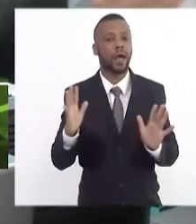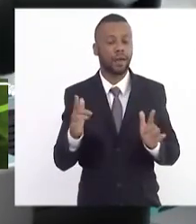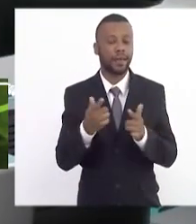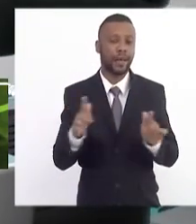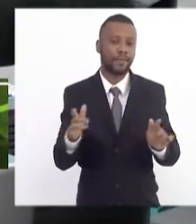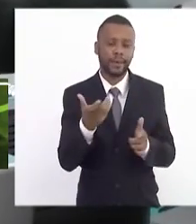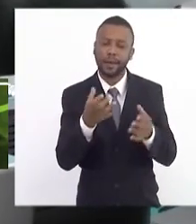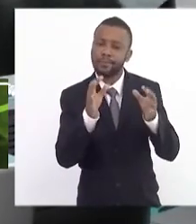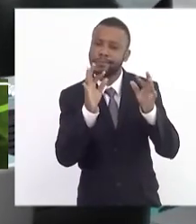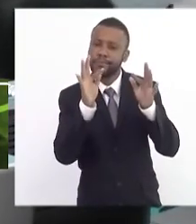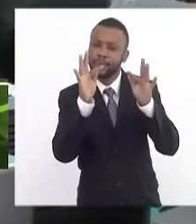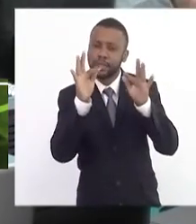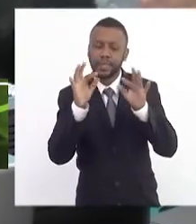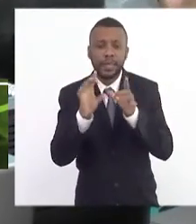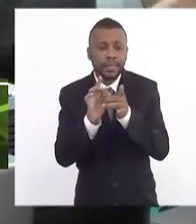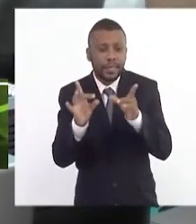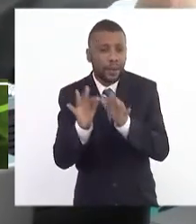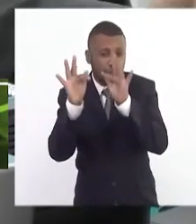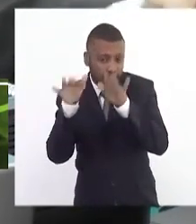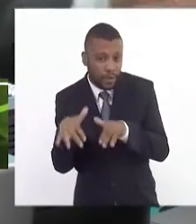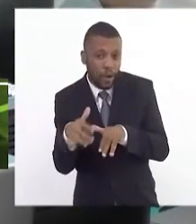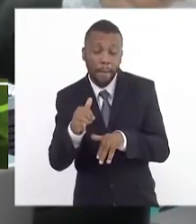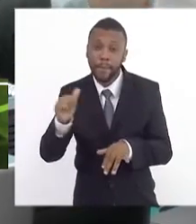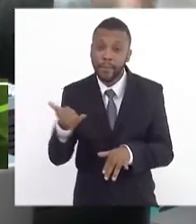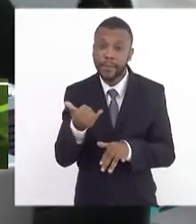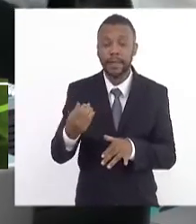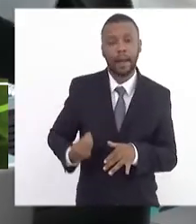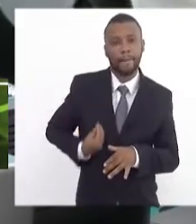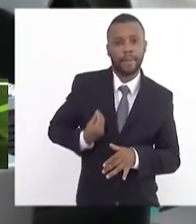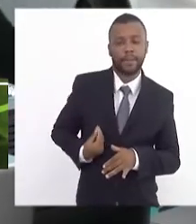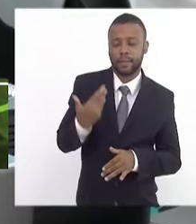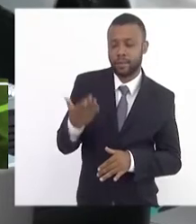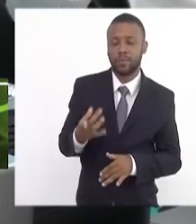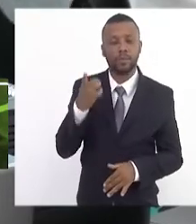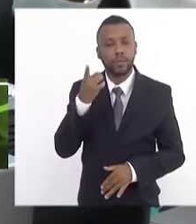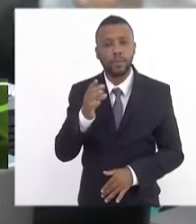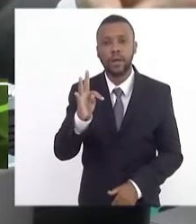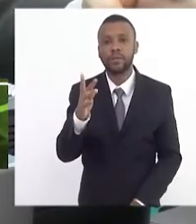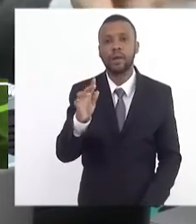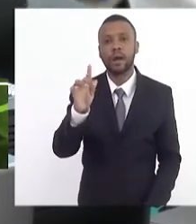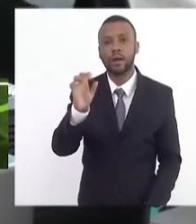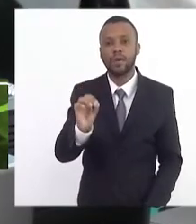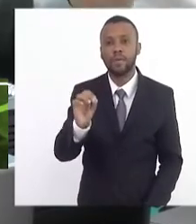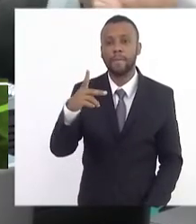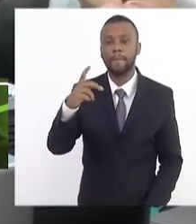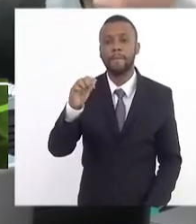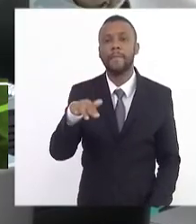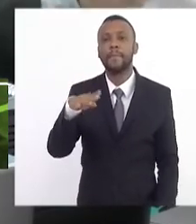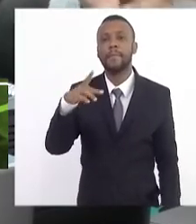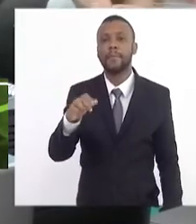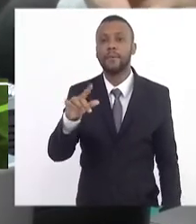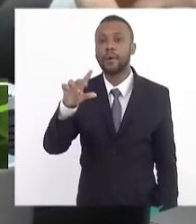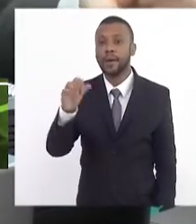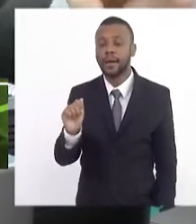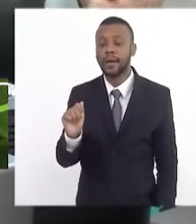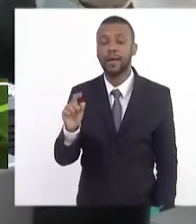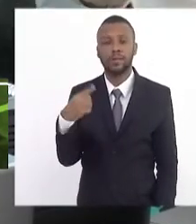final e aproveitar aqui o Thiago Pampulha, porque nós tivemos, só recentemente,